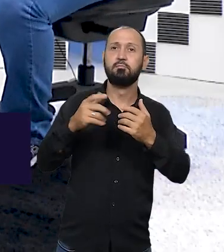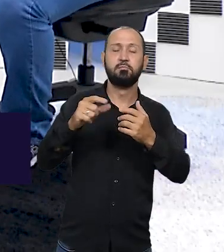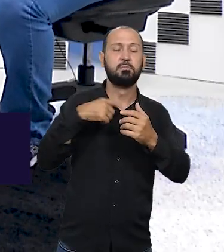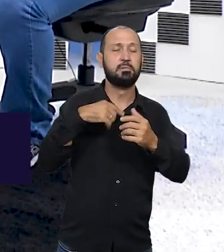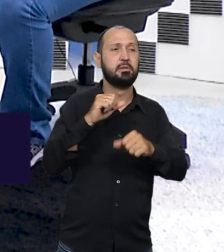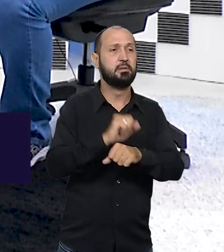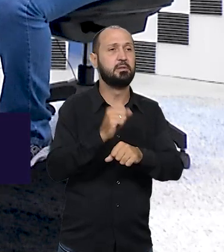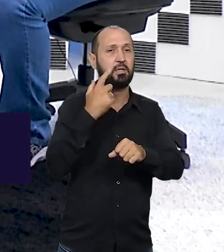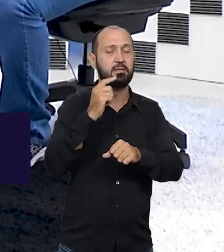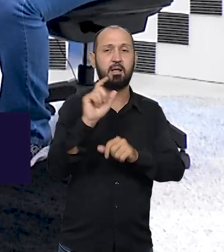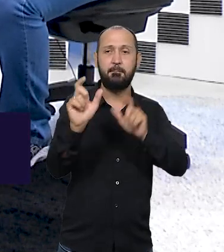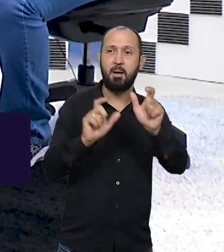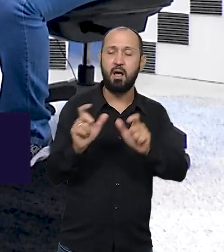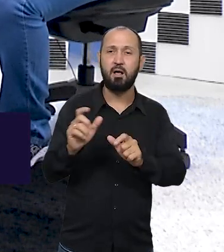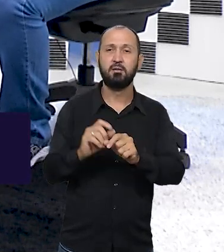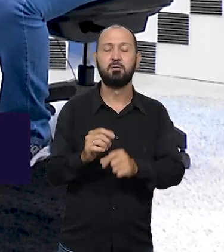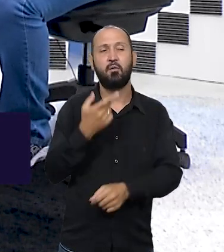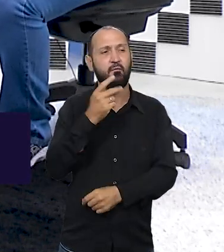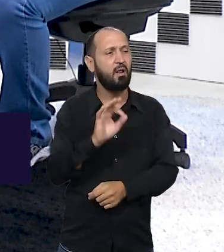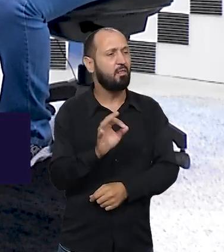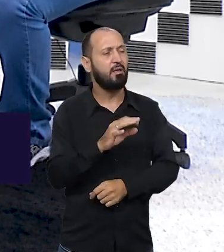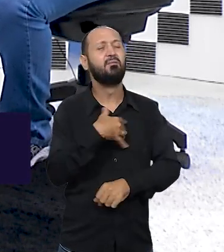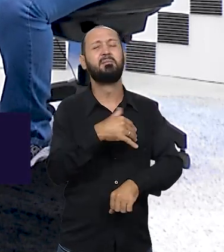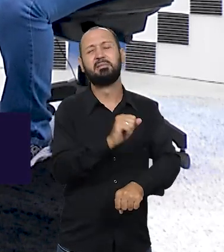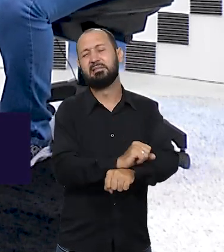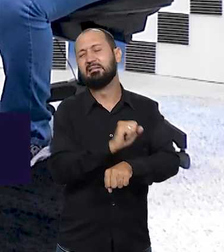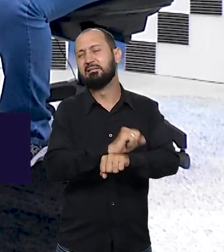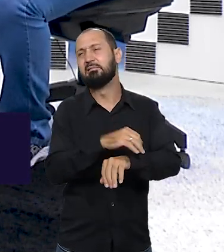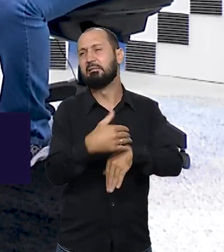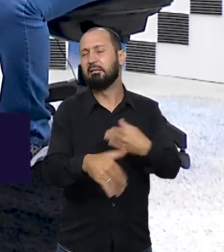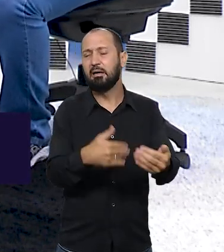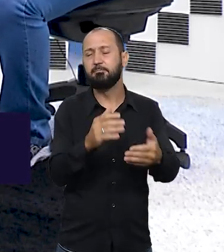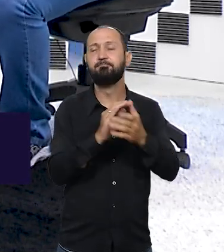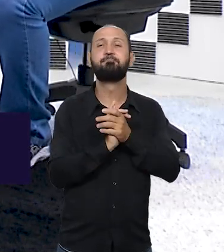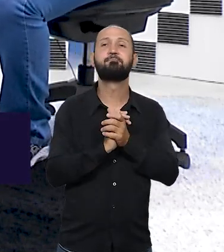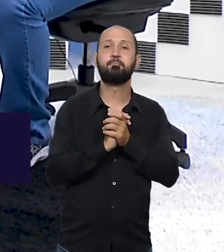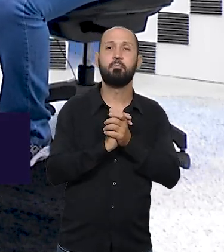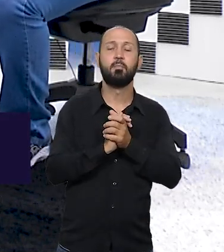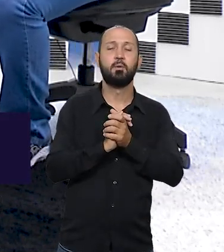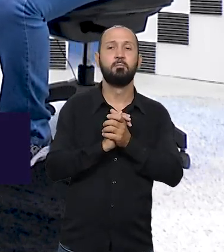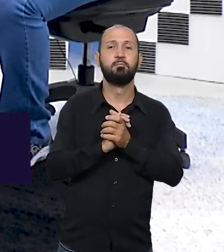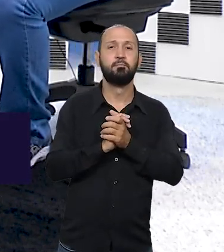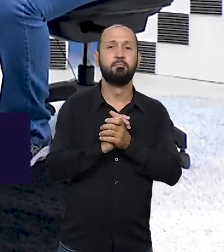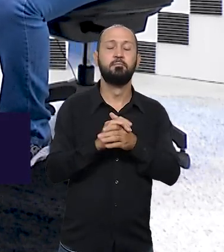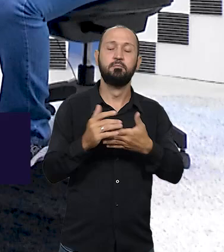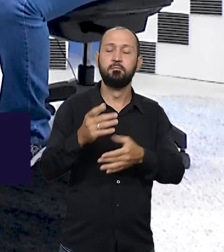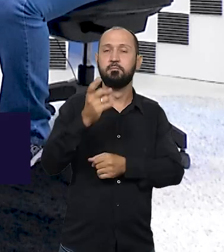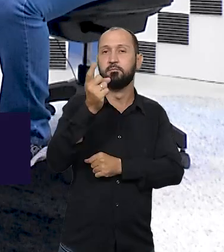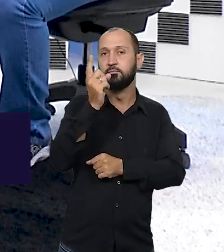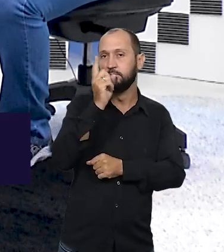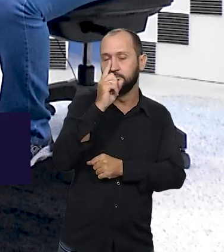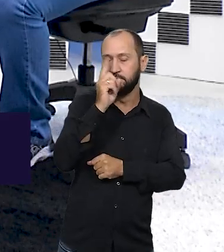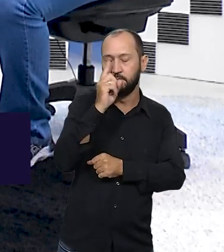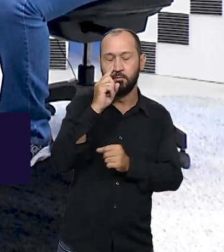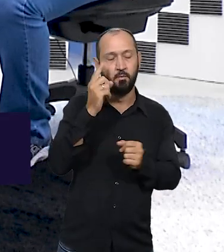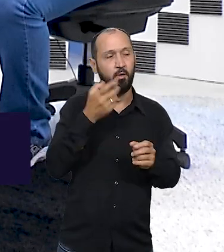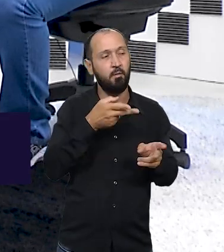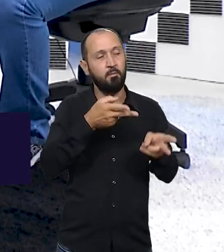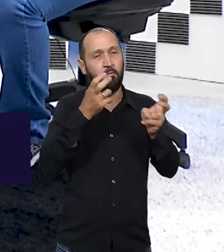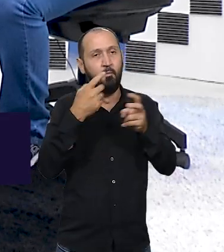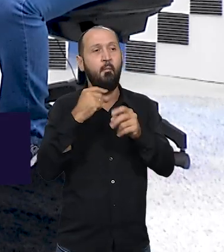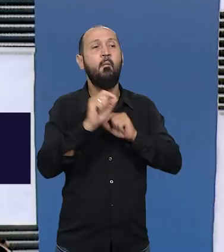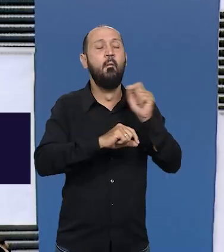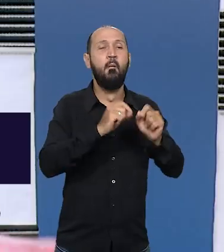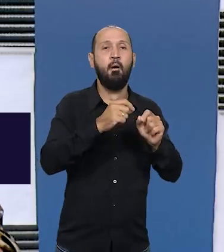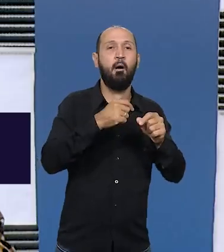desenvolvimento, o qual eles são utilizados essas palavras, né, não falam, vamos aguardar esse boom do desenvolvimento. Então, as mães normalmente vão